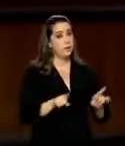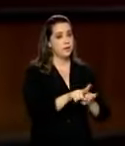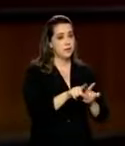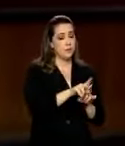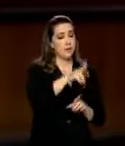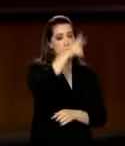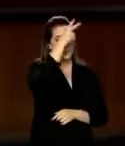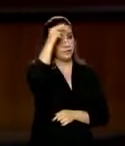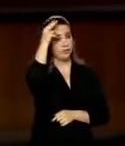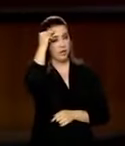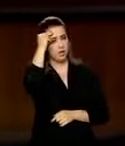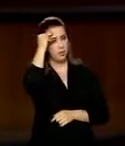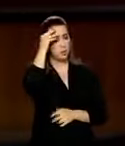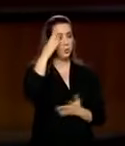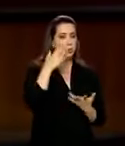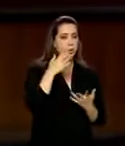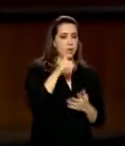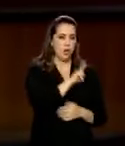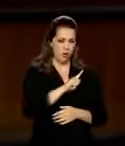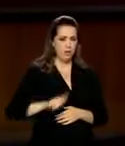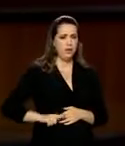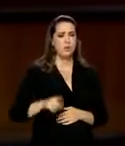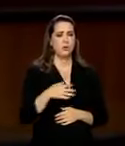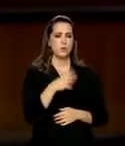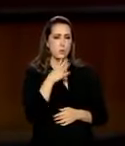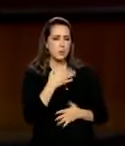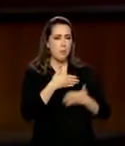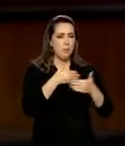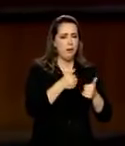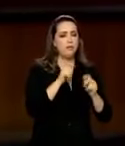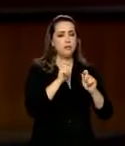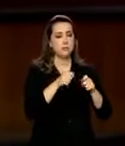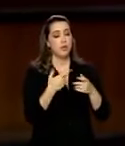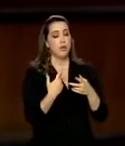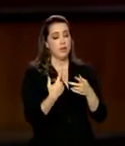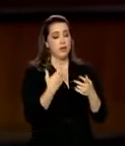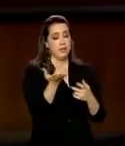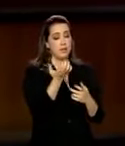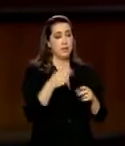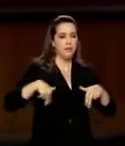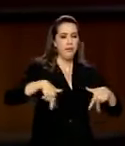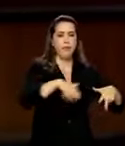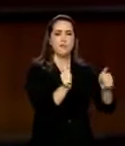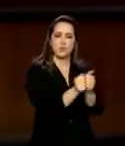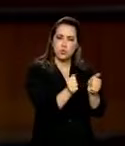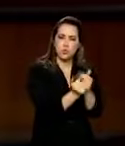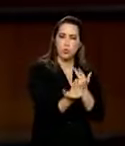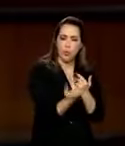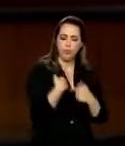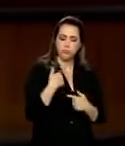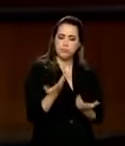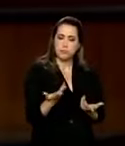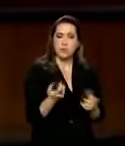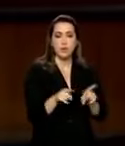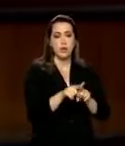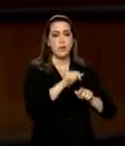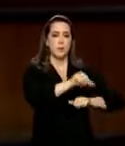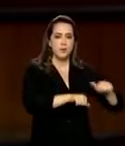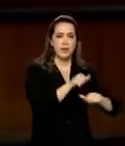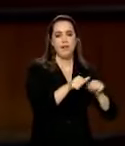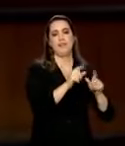que eu faço, né? E realmente, ao sentir a necessidade da população, poderia mudar alguma coisa da sua forma de